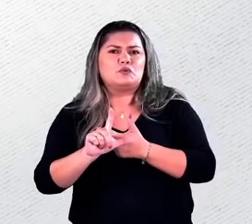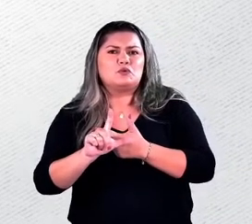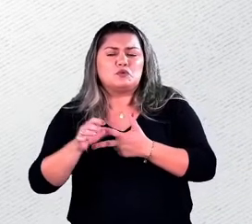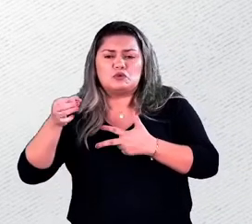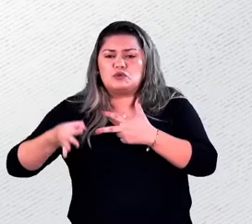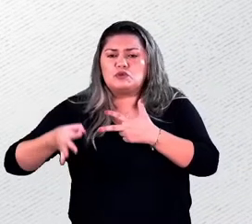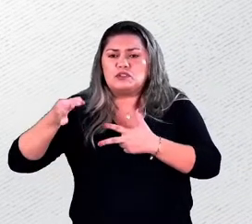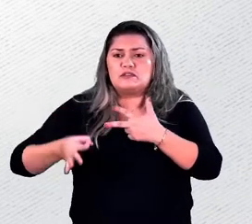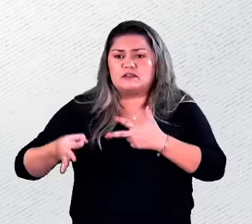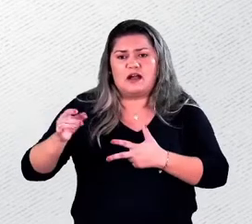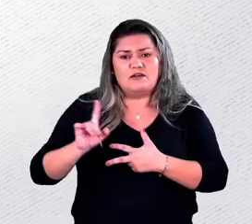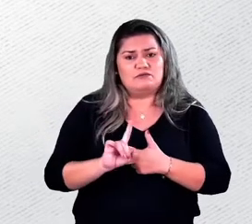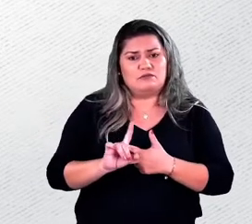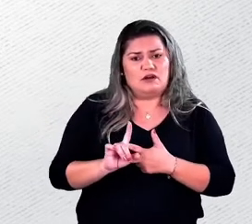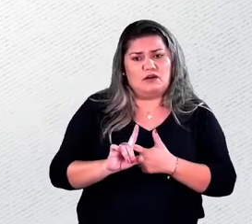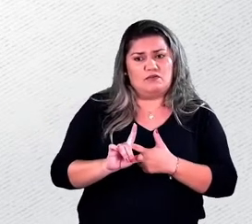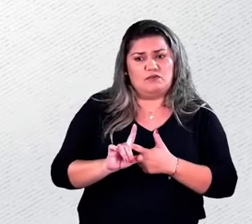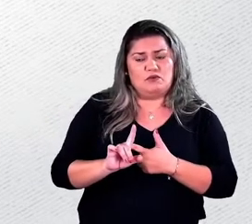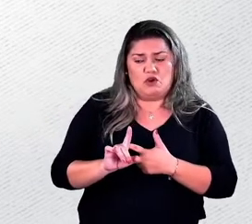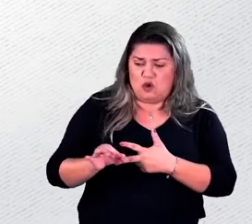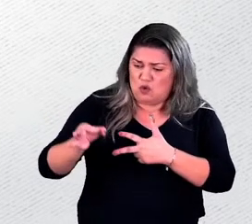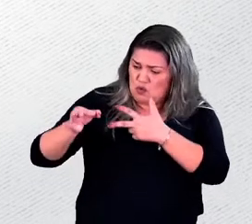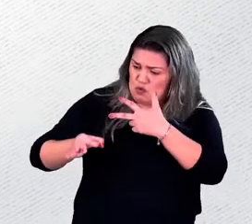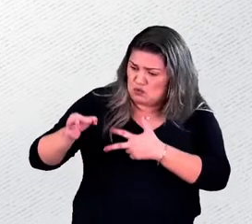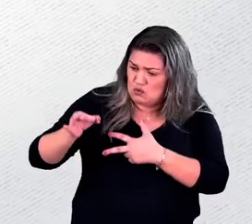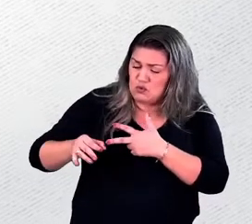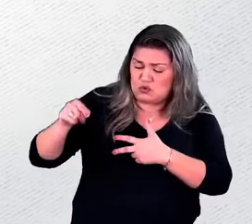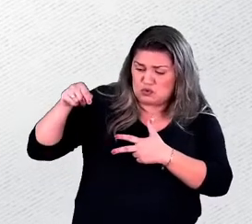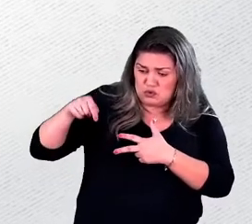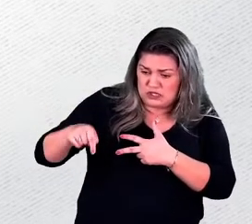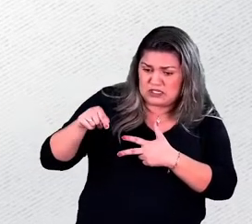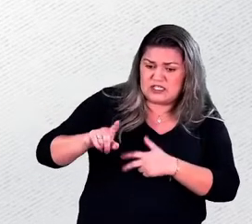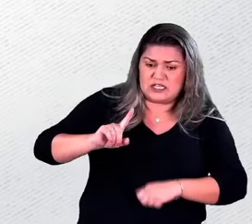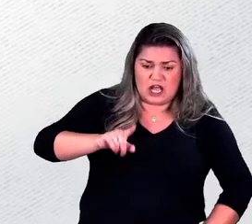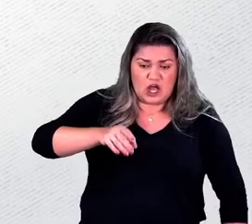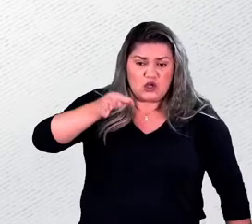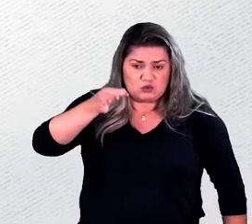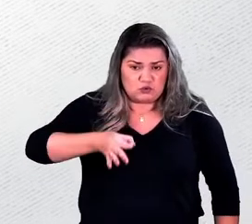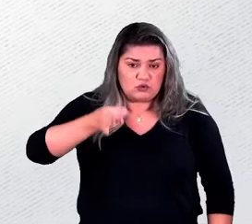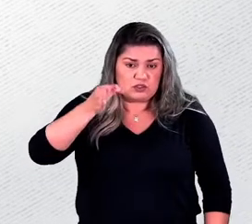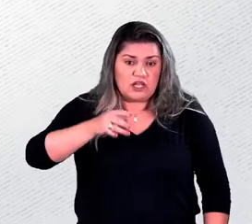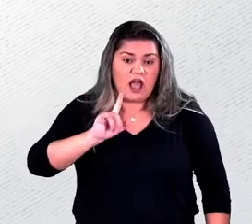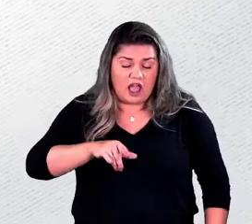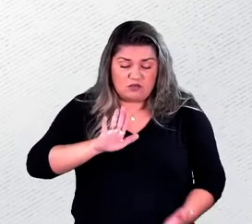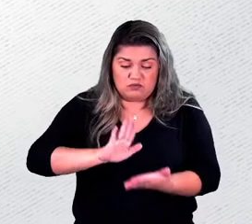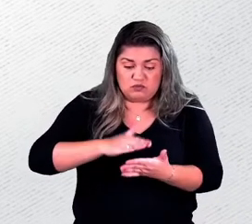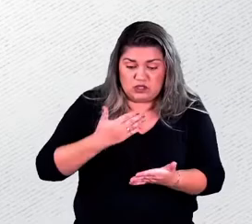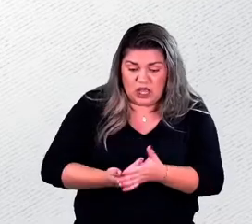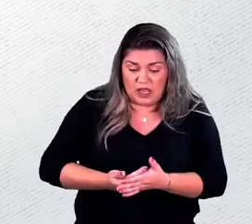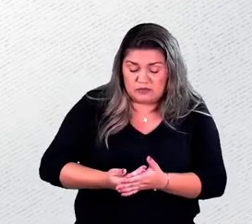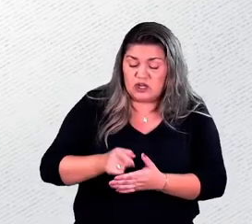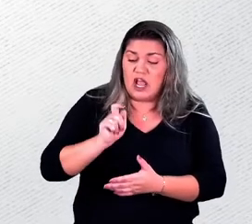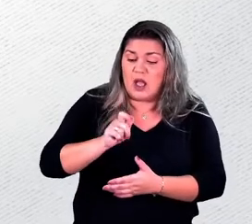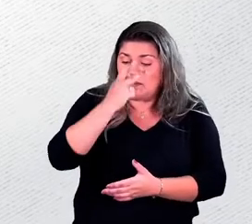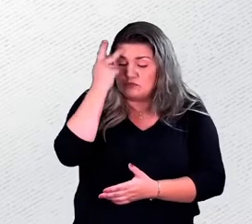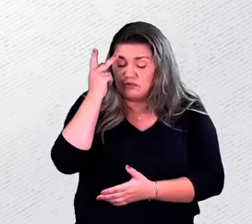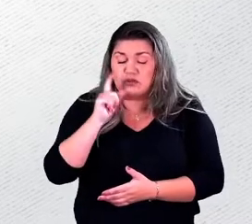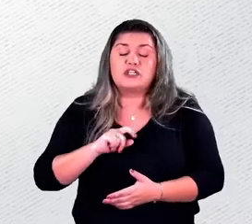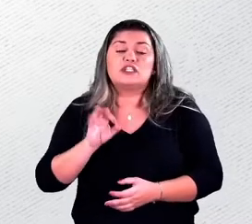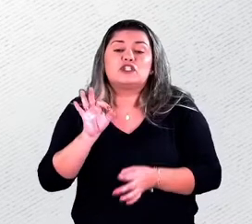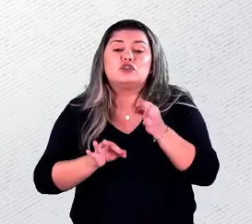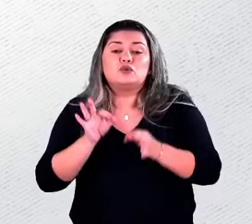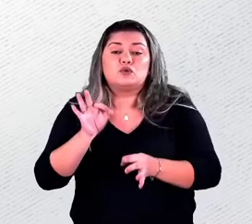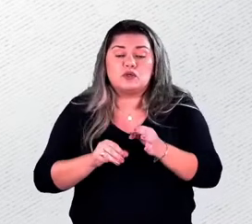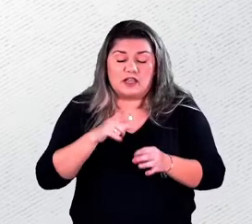palco de aplicação desses institutos e o juiz é o jogador ou é o intérprete Mas nós vamos ter um